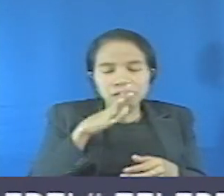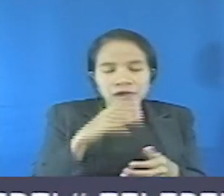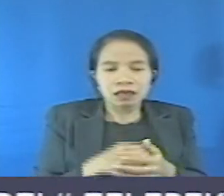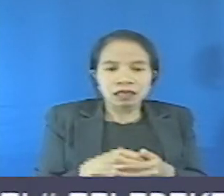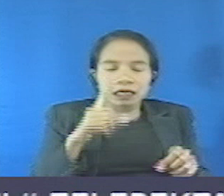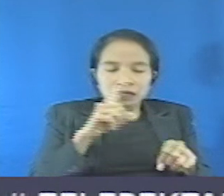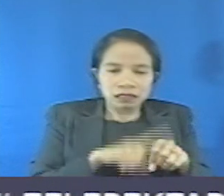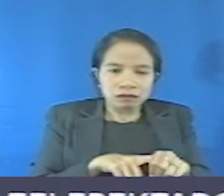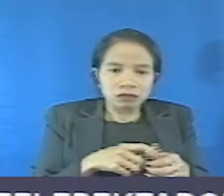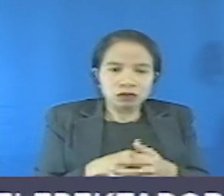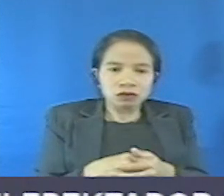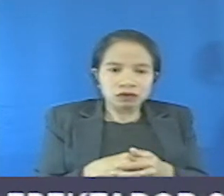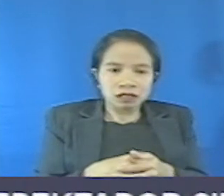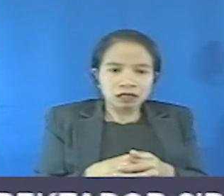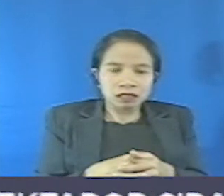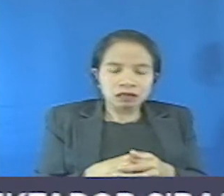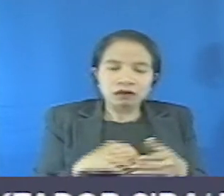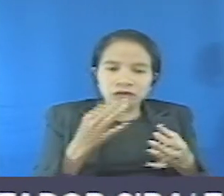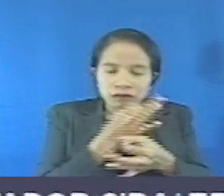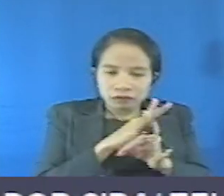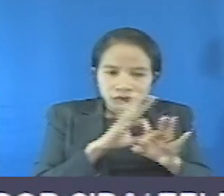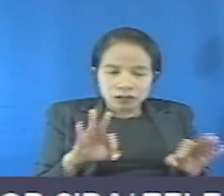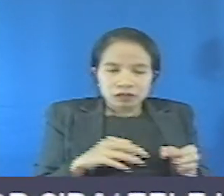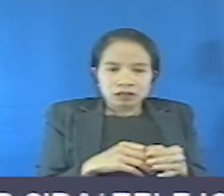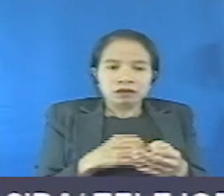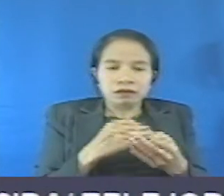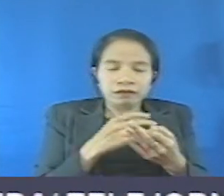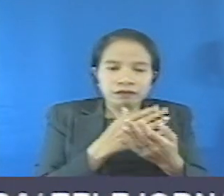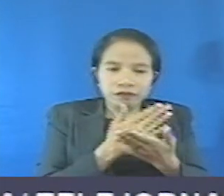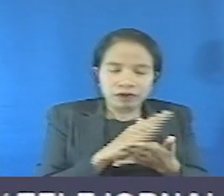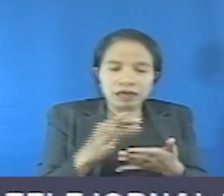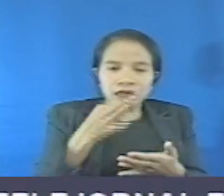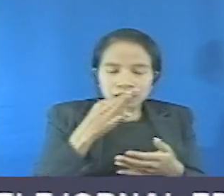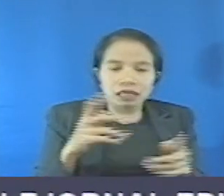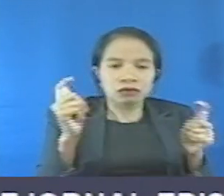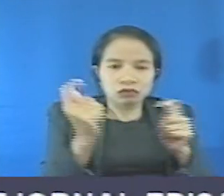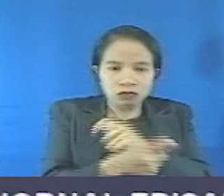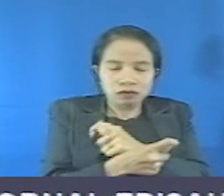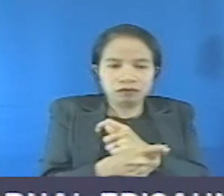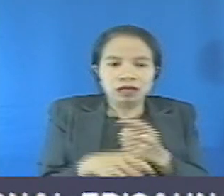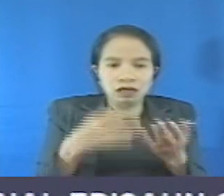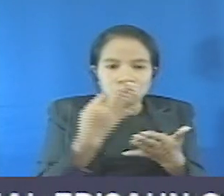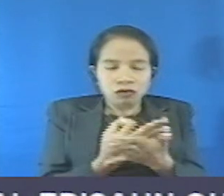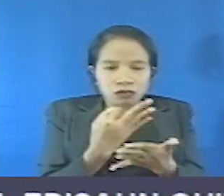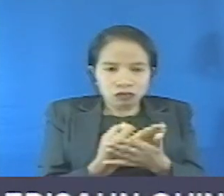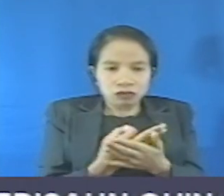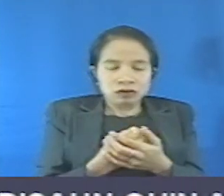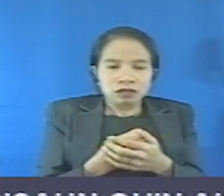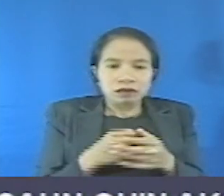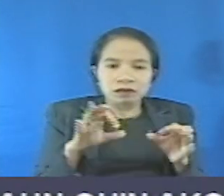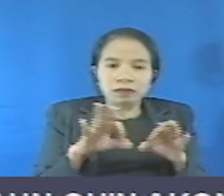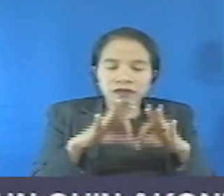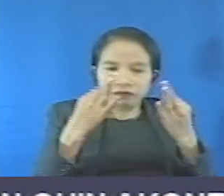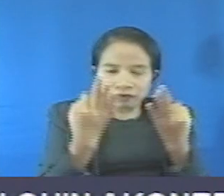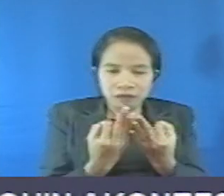está a lo remata tia a cesta básica, né? Truca fali ho osan per que pala ne será